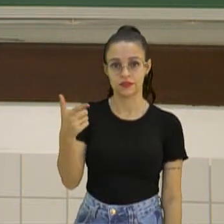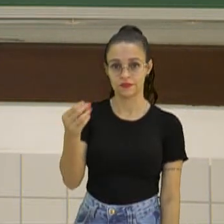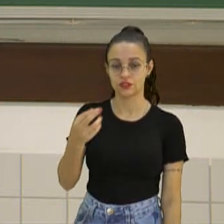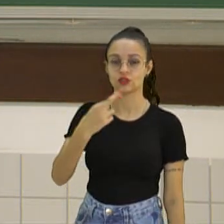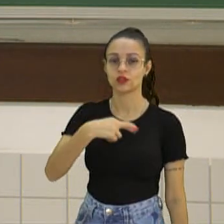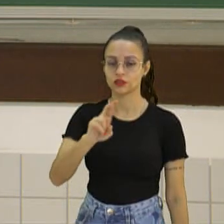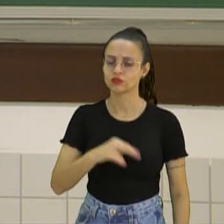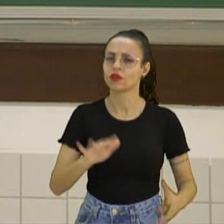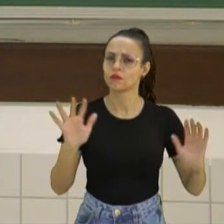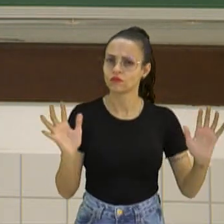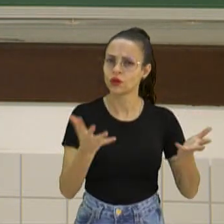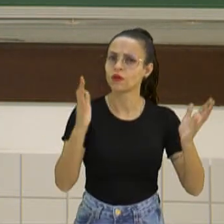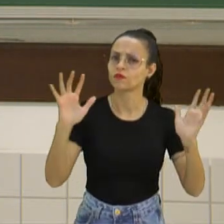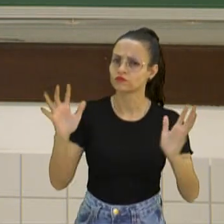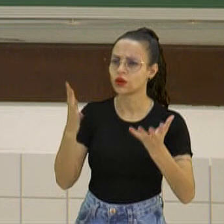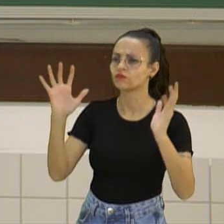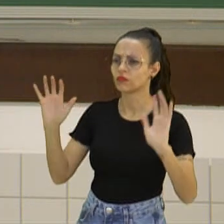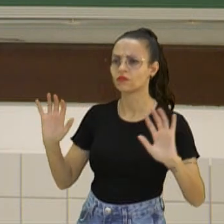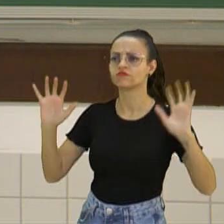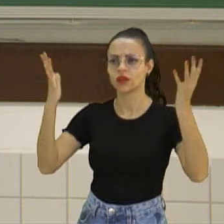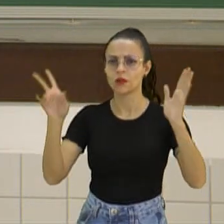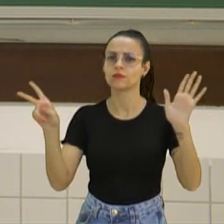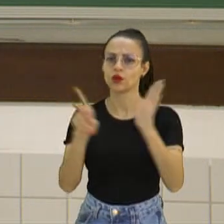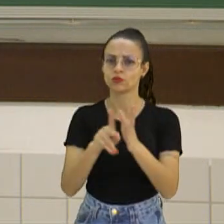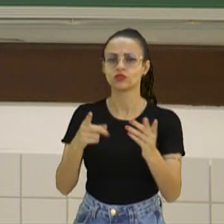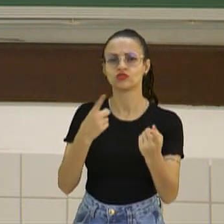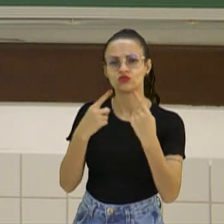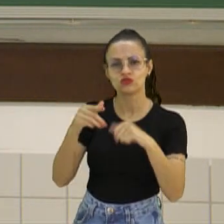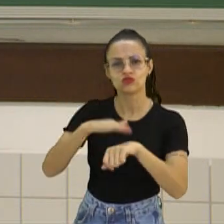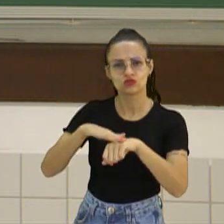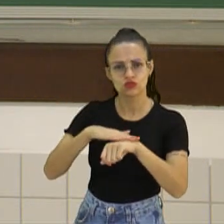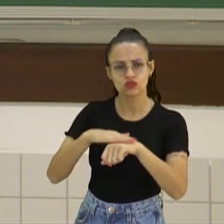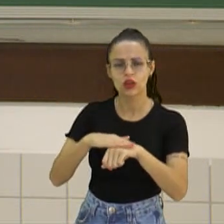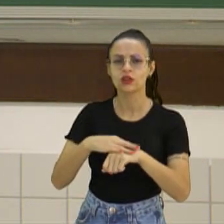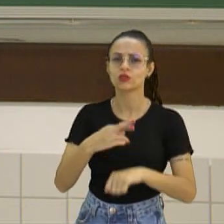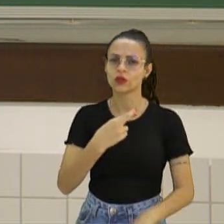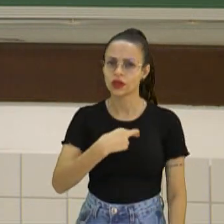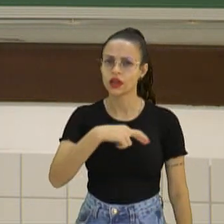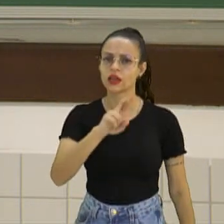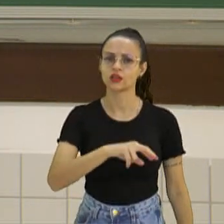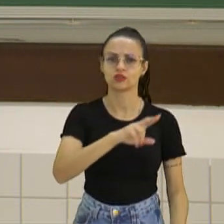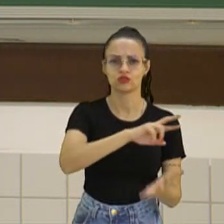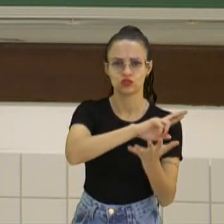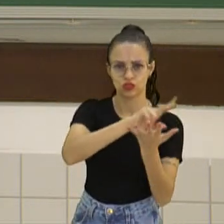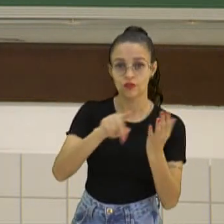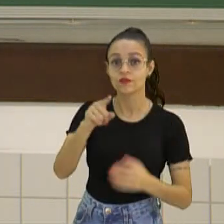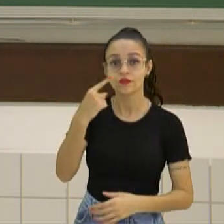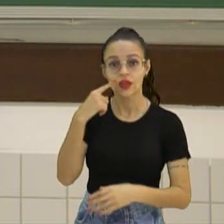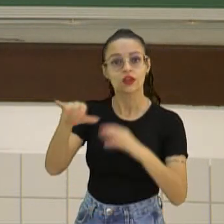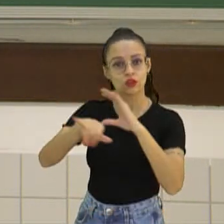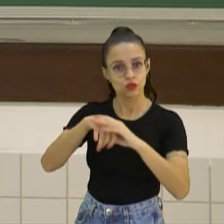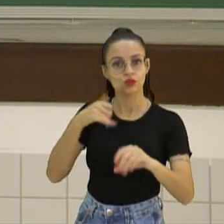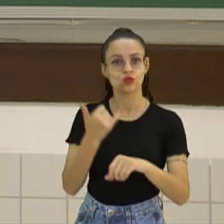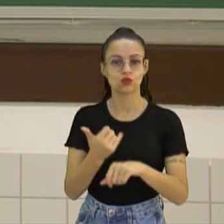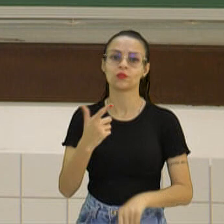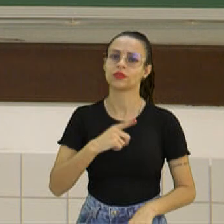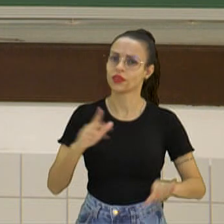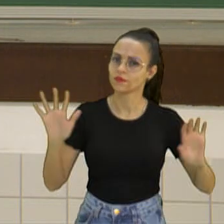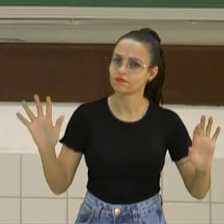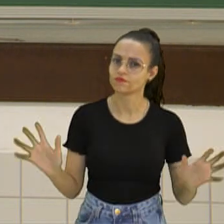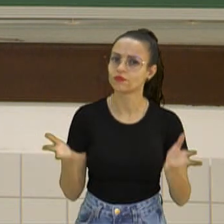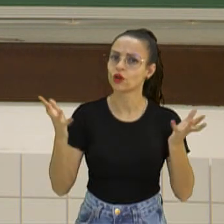religiões ela promove evento de diálogo inter-religioso só entrar no YouTube diálogo inter-religioso e você já vai ver lá a